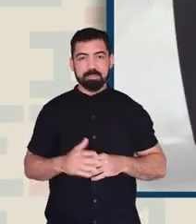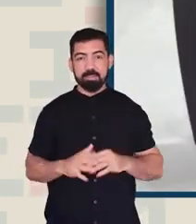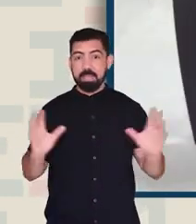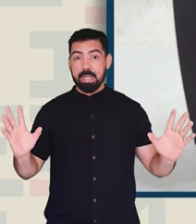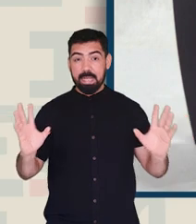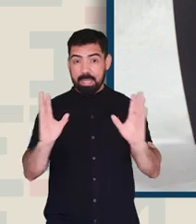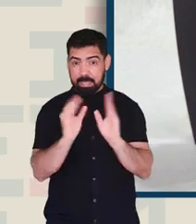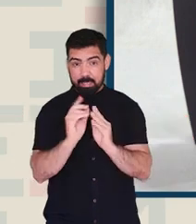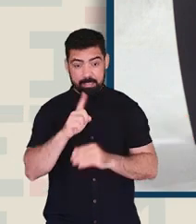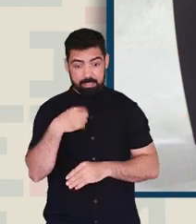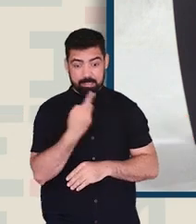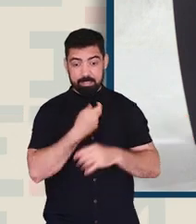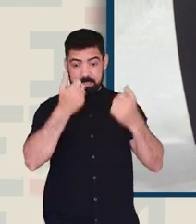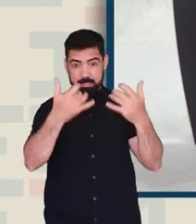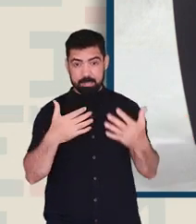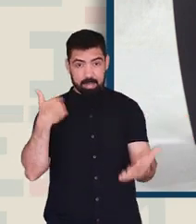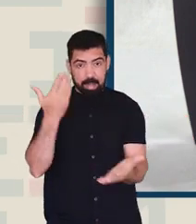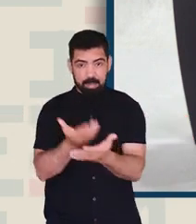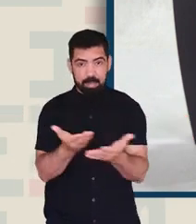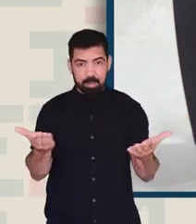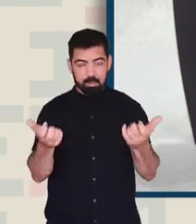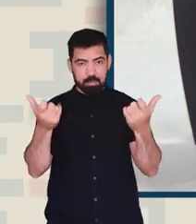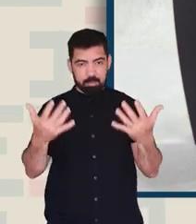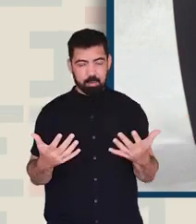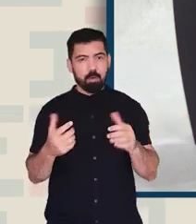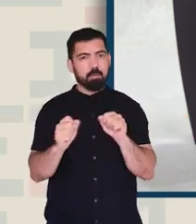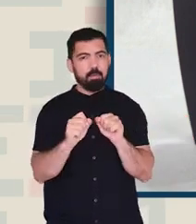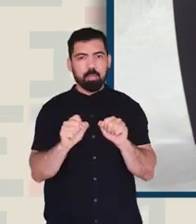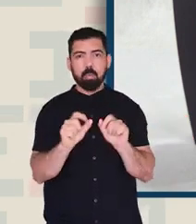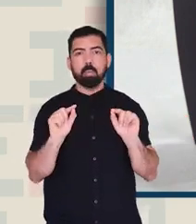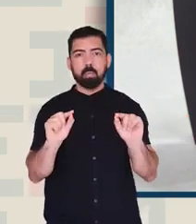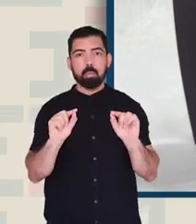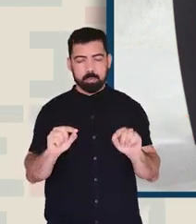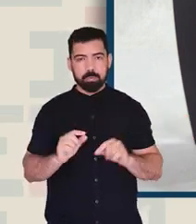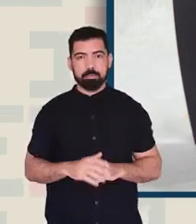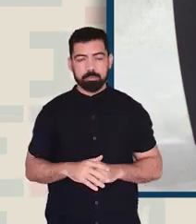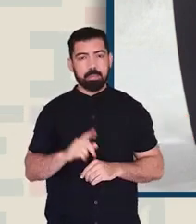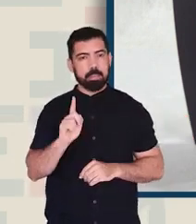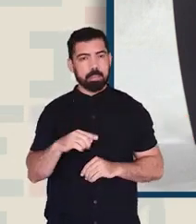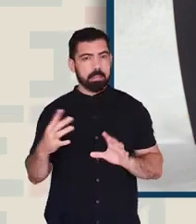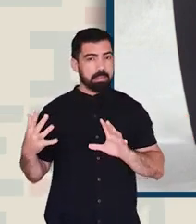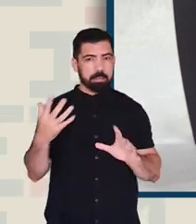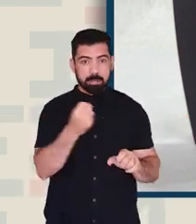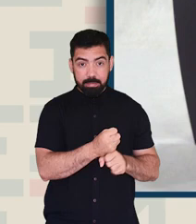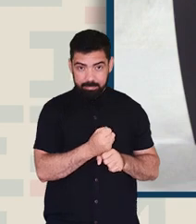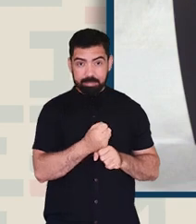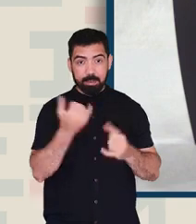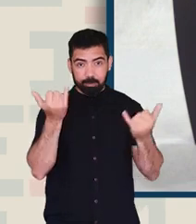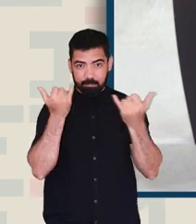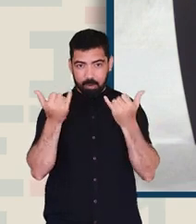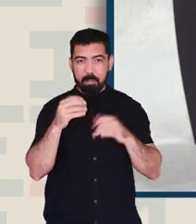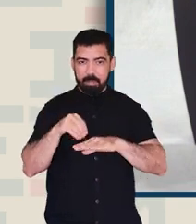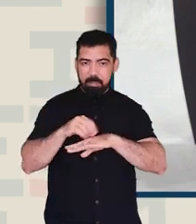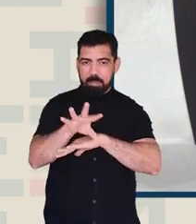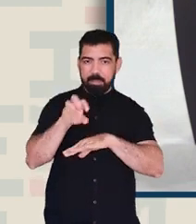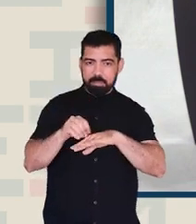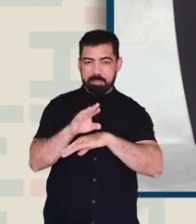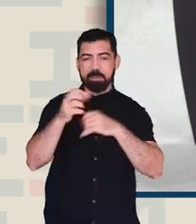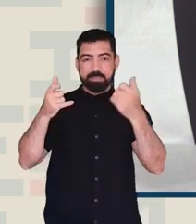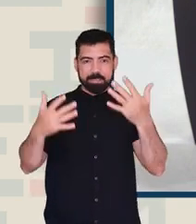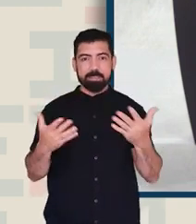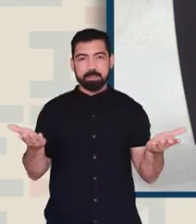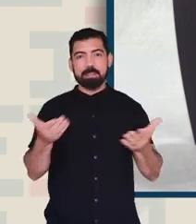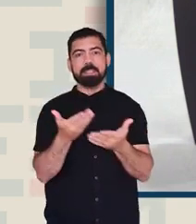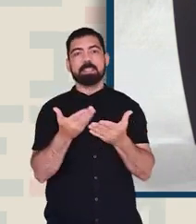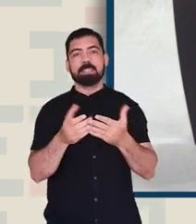Então, resumindo tudo que a gente falou até agora, eu vou fazer um pequeno levantamento dessas questões